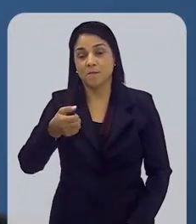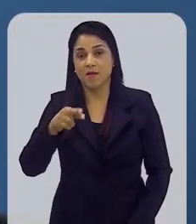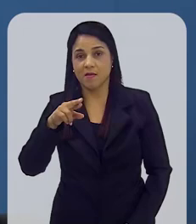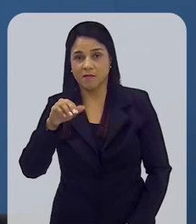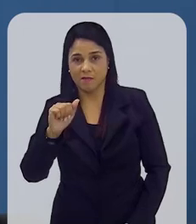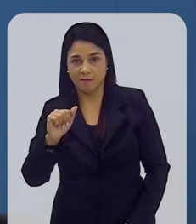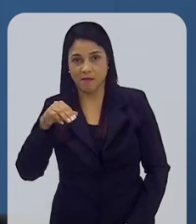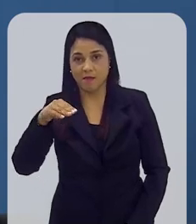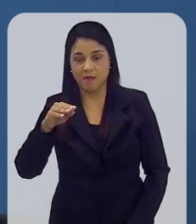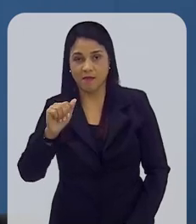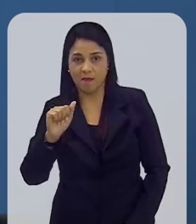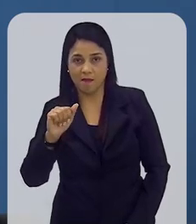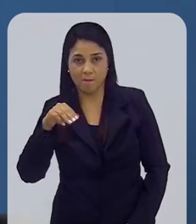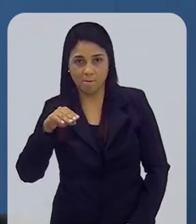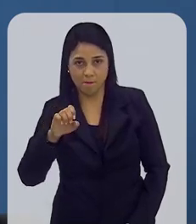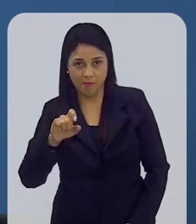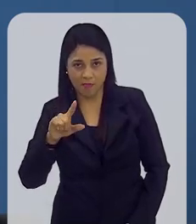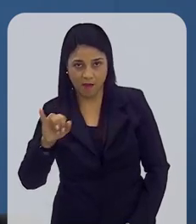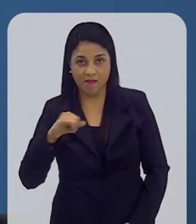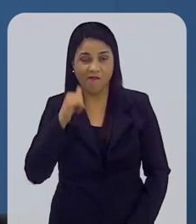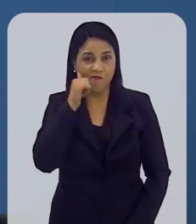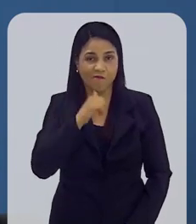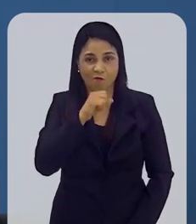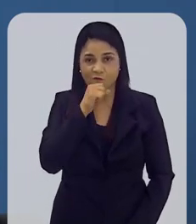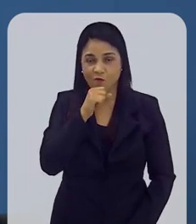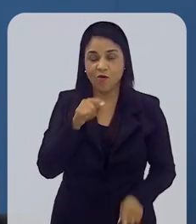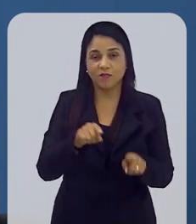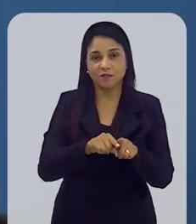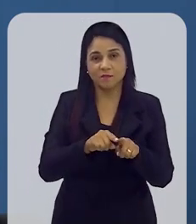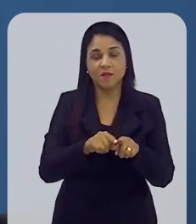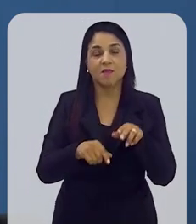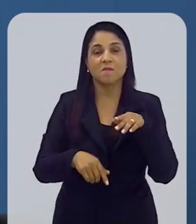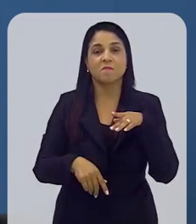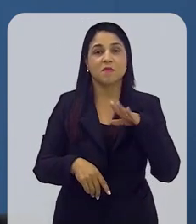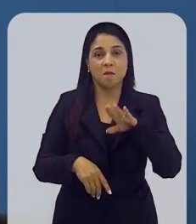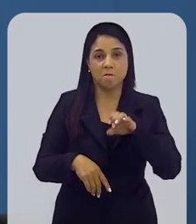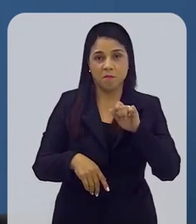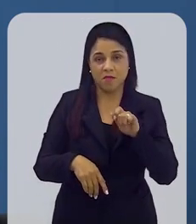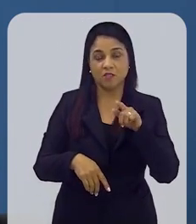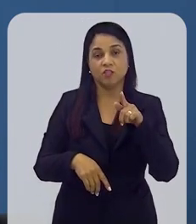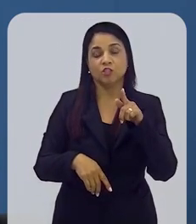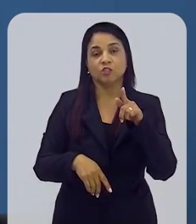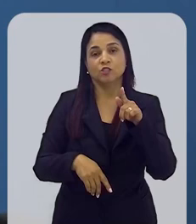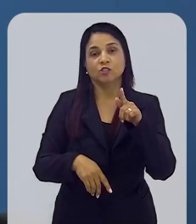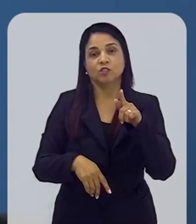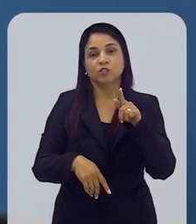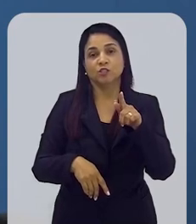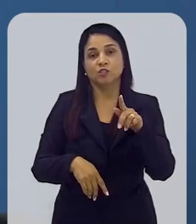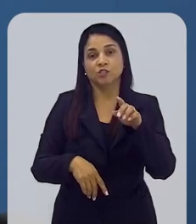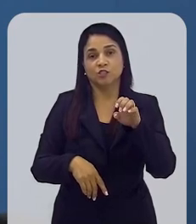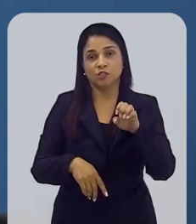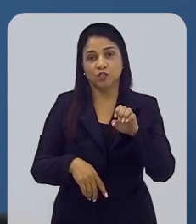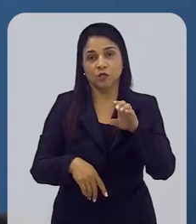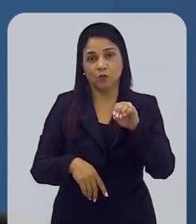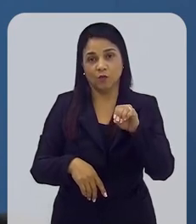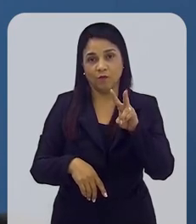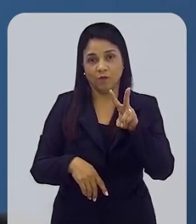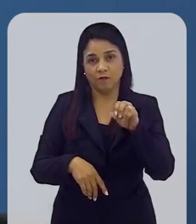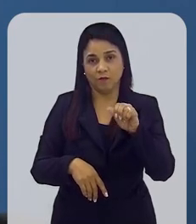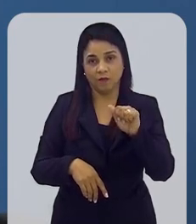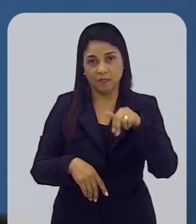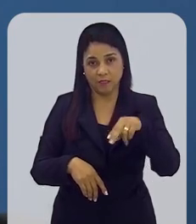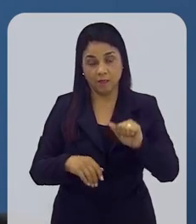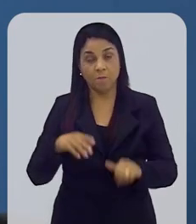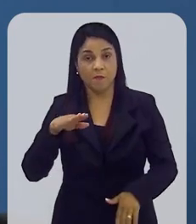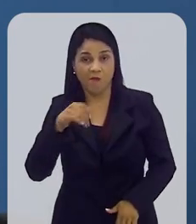Maria Amélia Santos, a minha saudosa avó, e a Gilvani Santos Prado, a minha mãe. A minha avó,